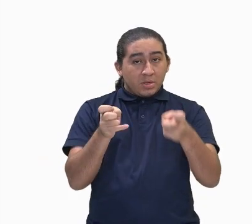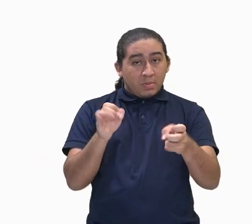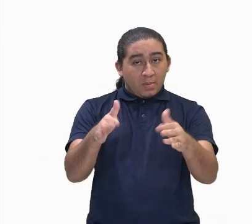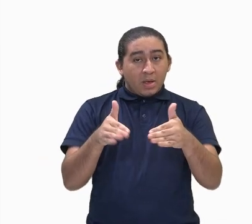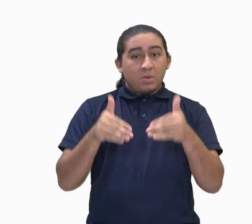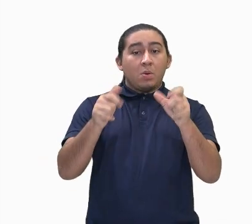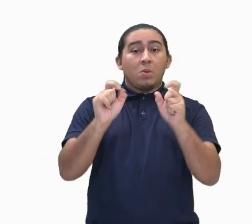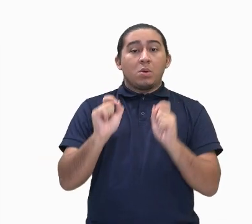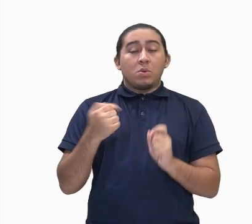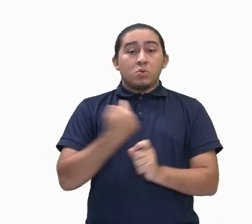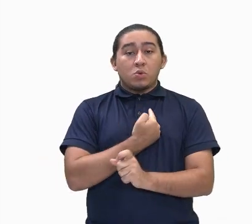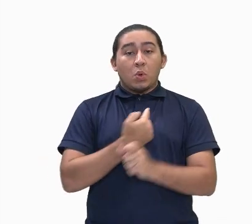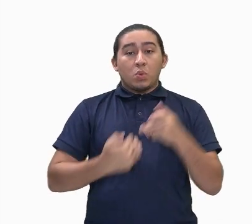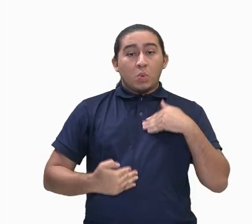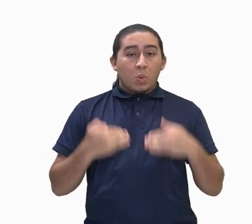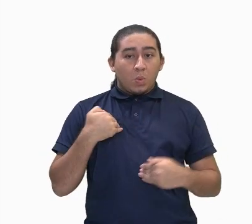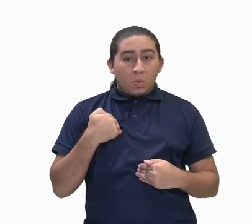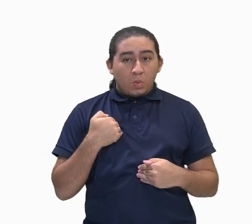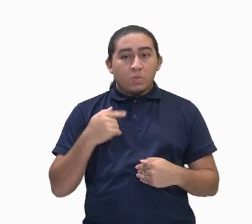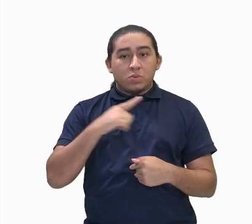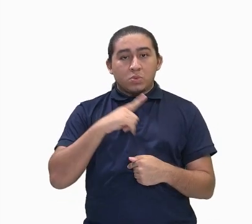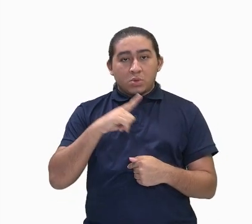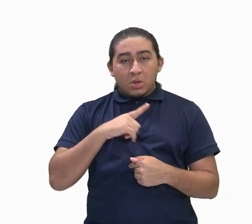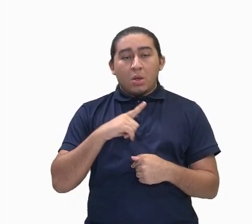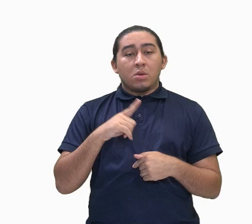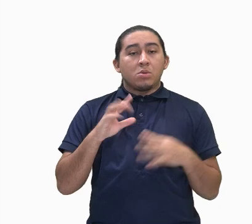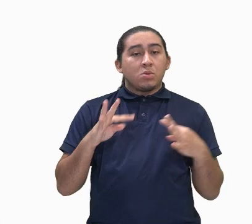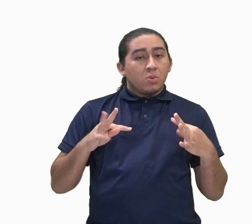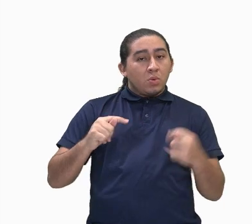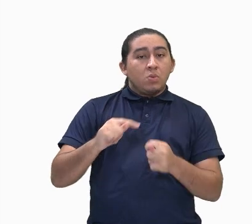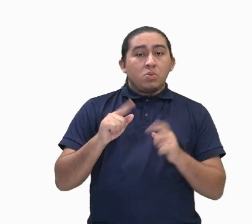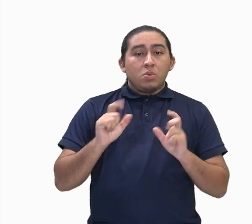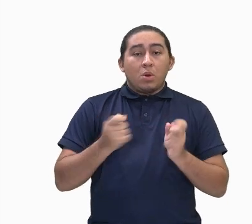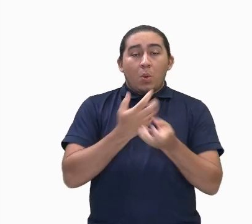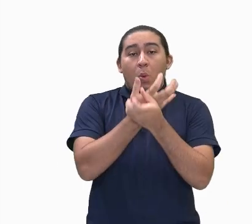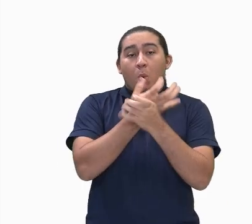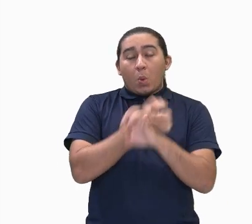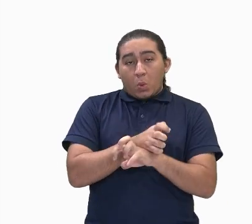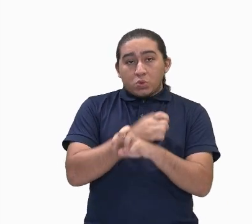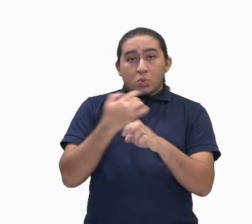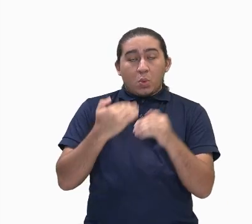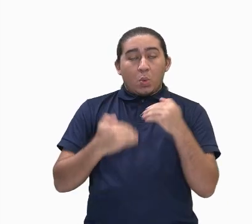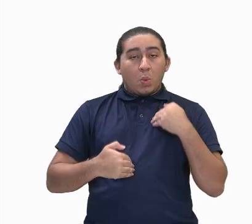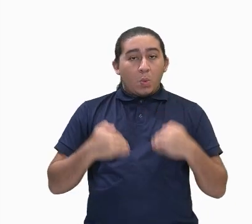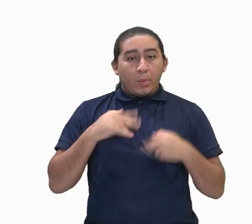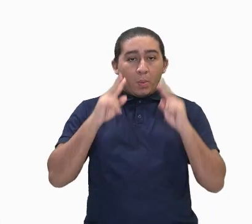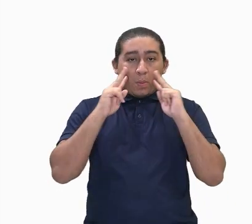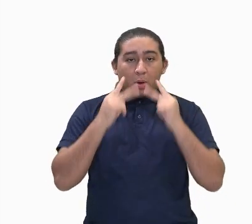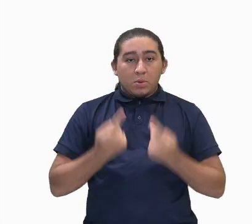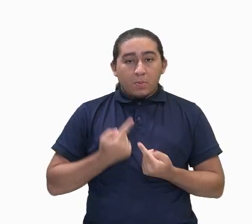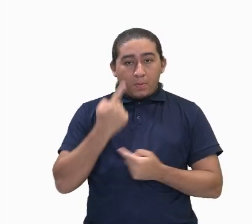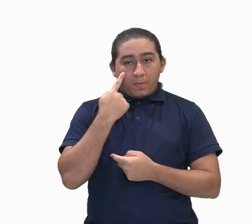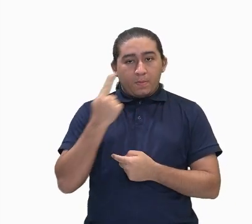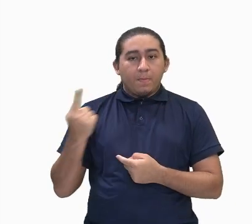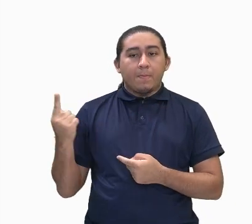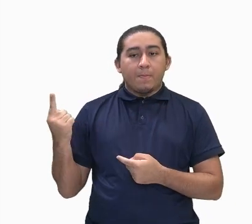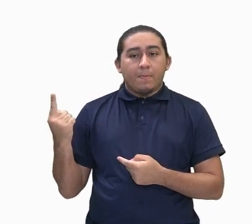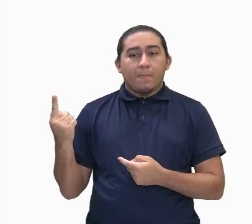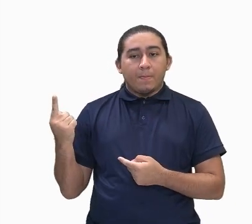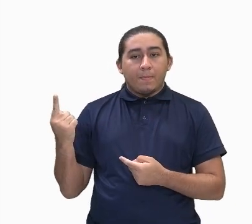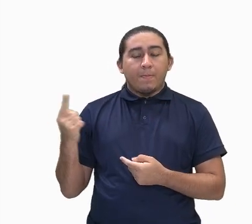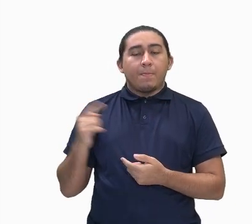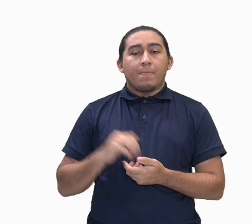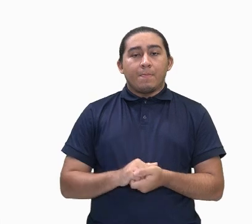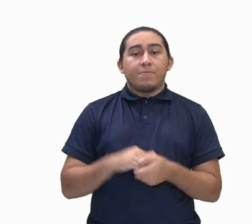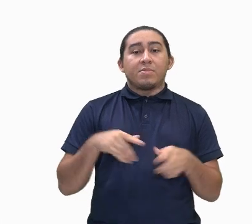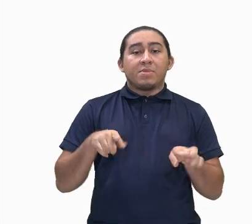o nosso tecido conjuntivo ósseo, né, formando aí os ossos do corpo humano, tá bom? Além desse tecido ósseo, a gente